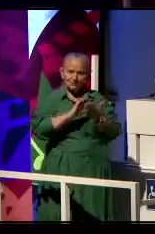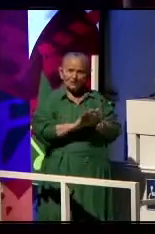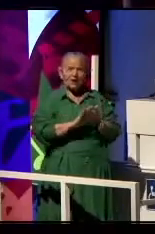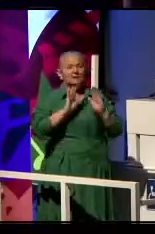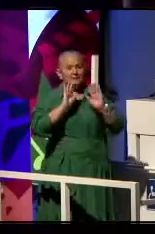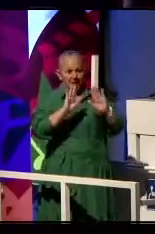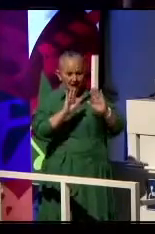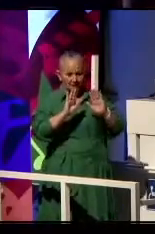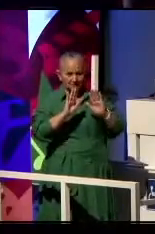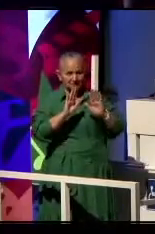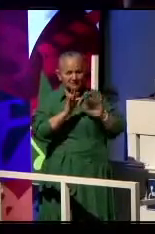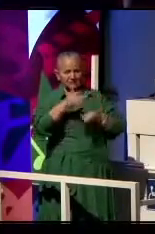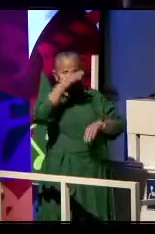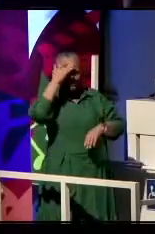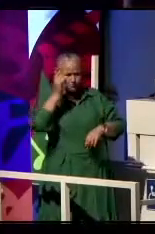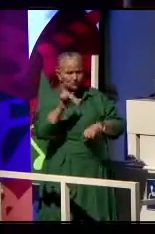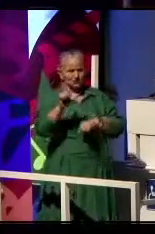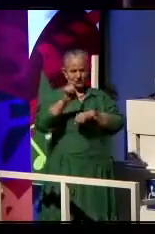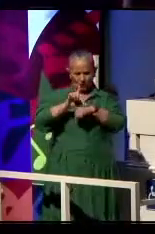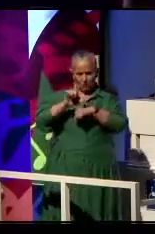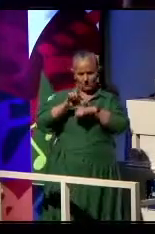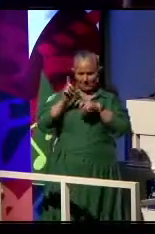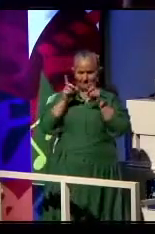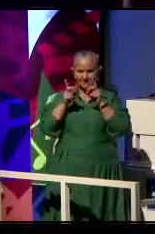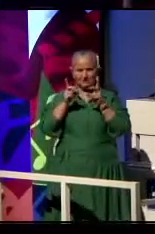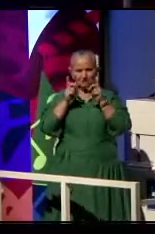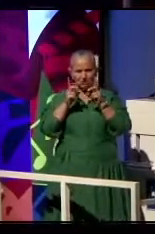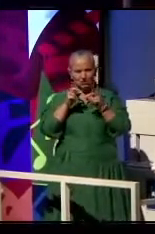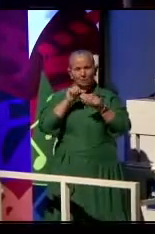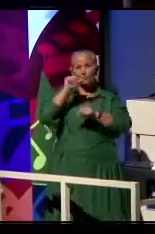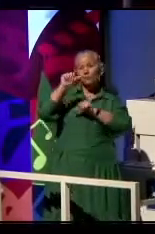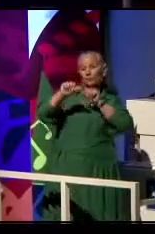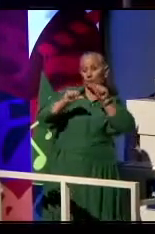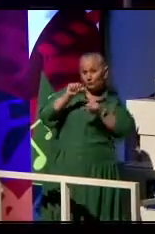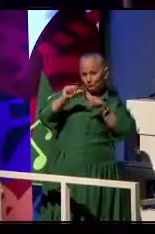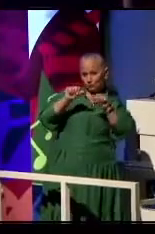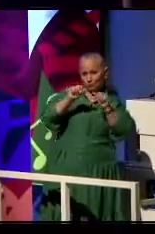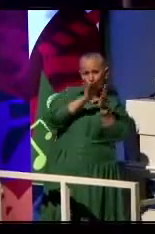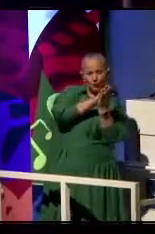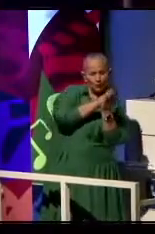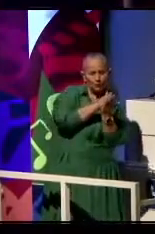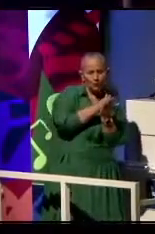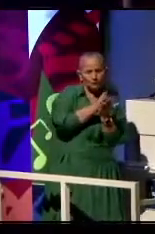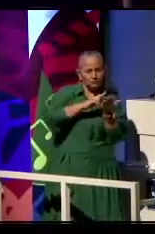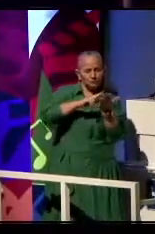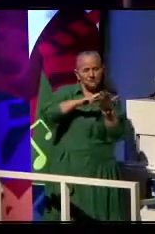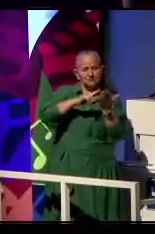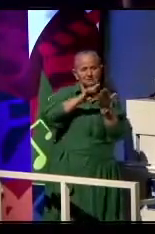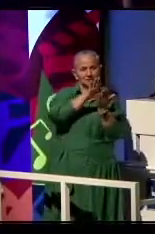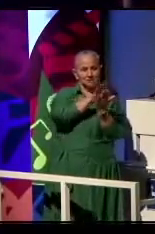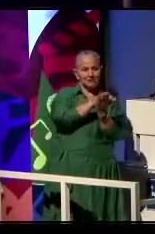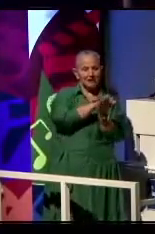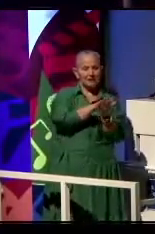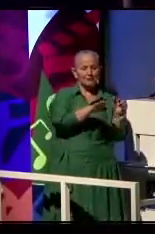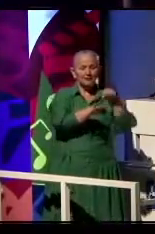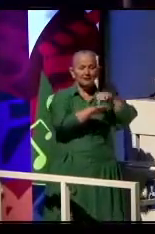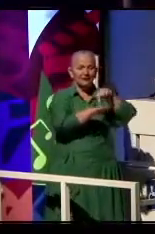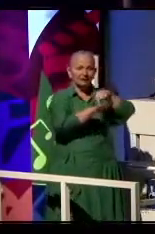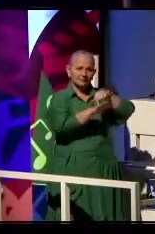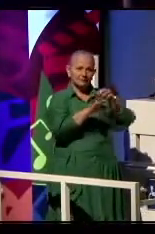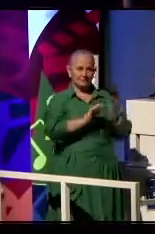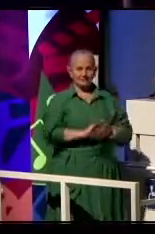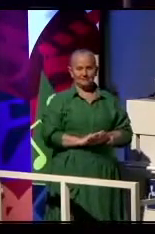dos meninos, eles inverteram a capa. E quando você abre o álbum duplo, são várias fotos, porque eles registraram